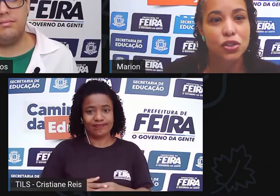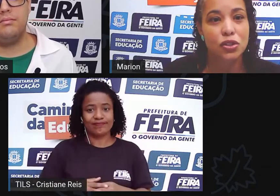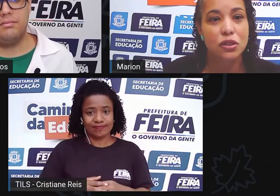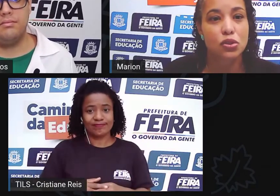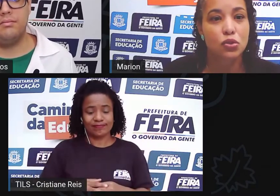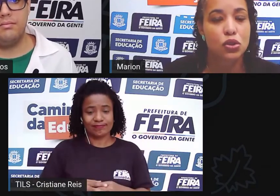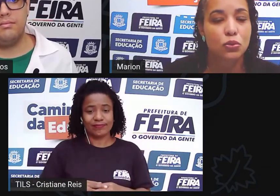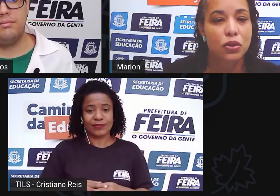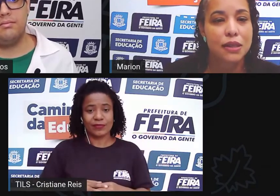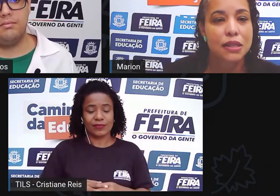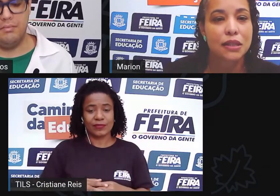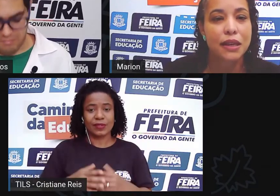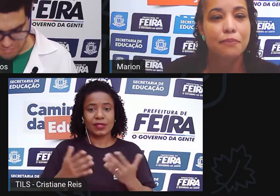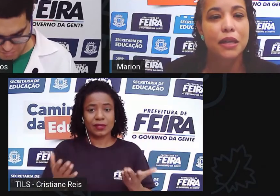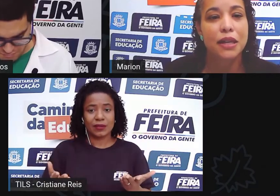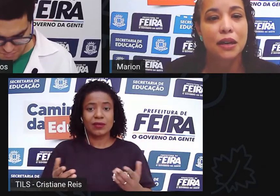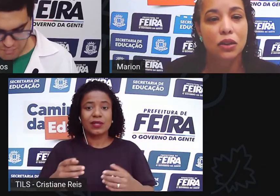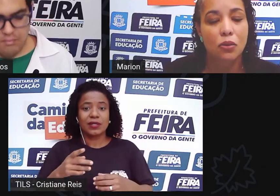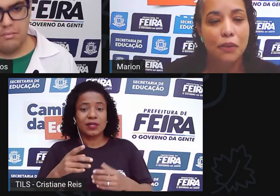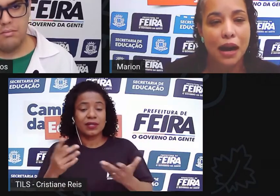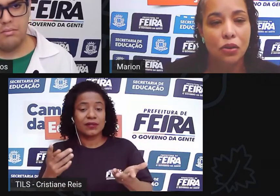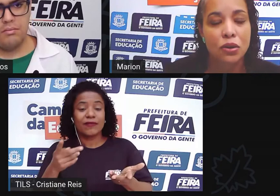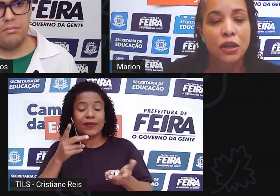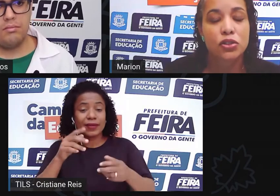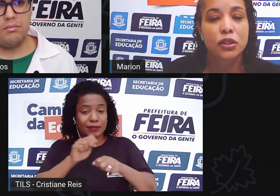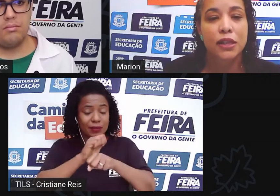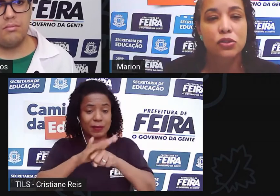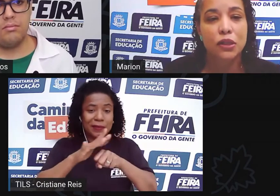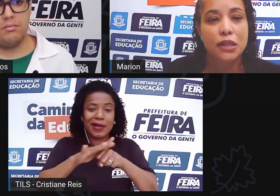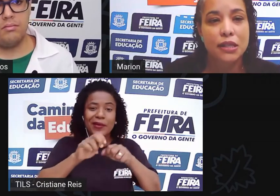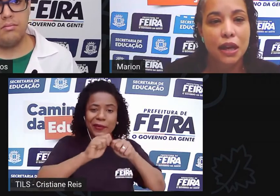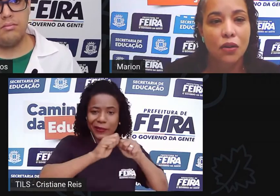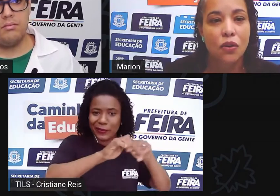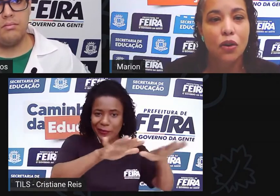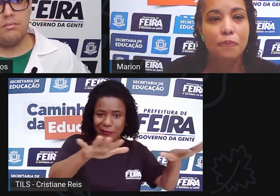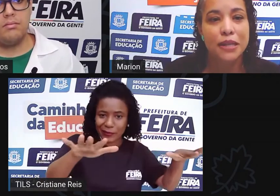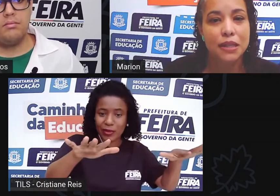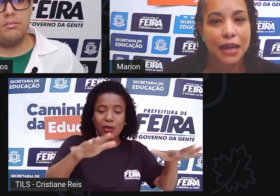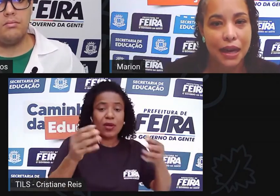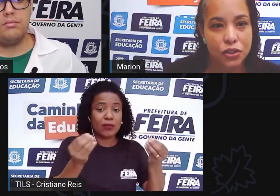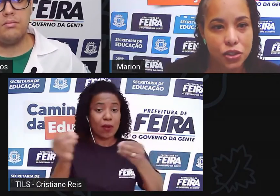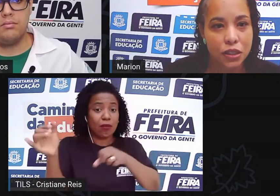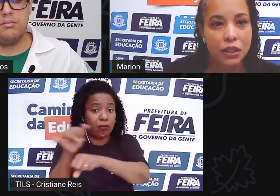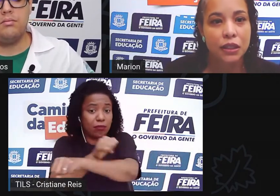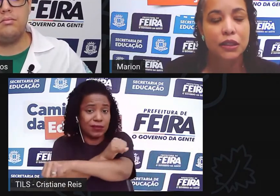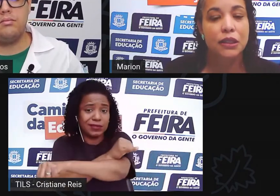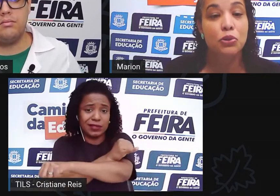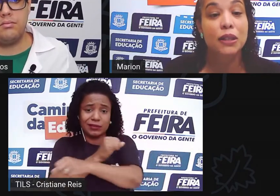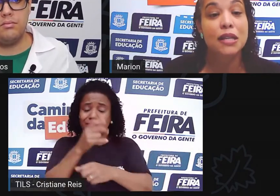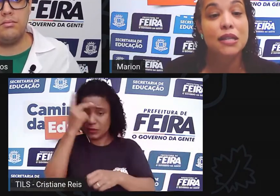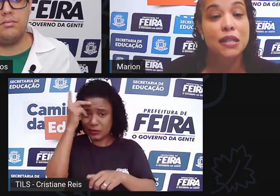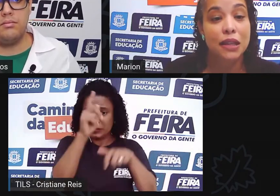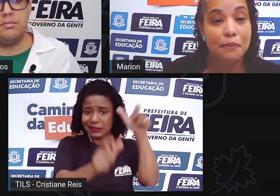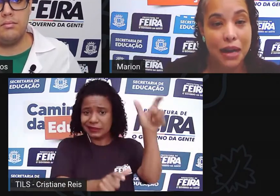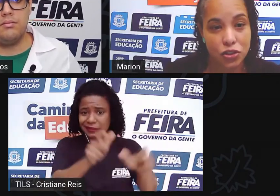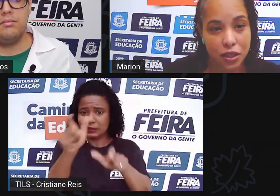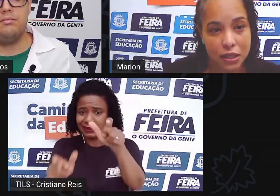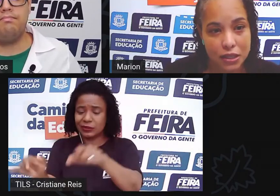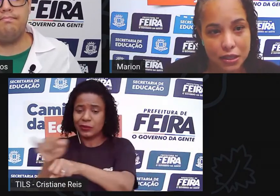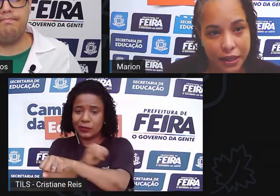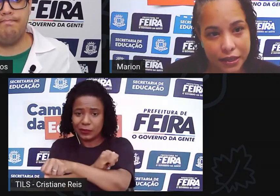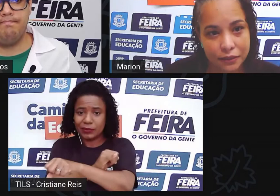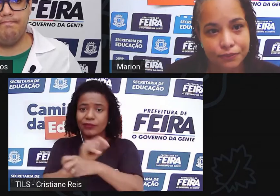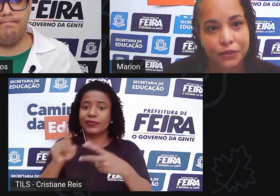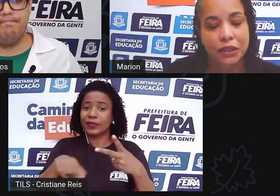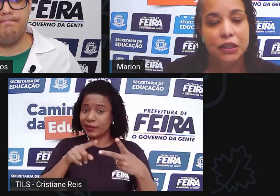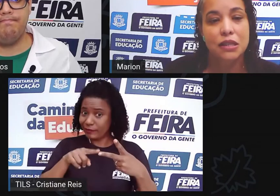a gente se discute muito a sindemia global de desnutrição, obesidade e mudanças climáticas,